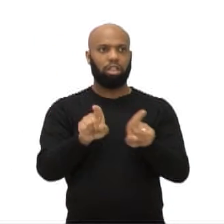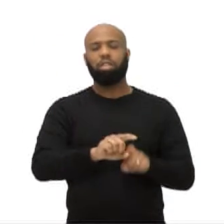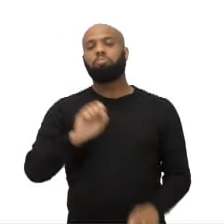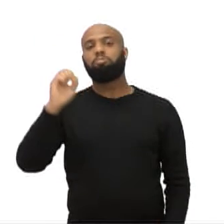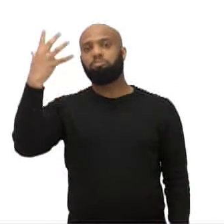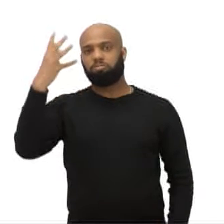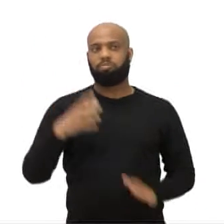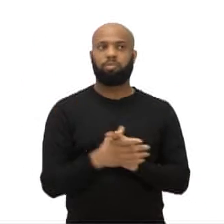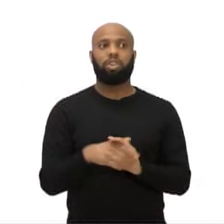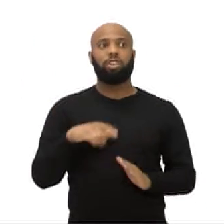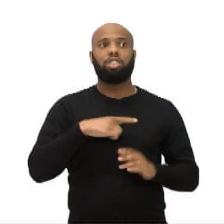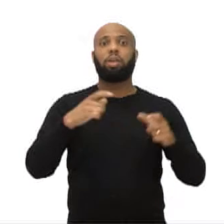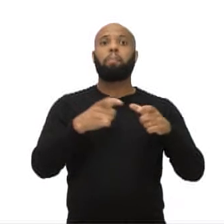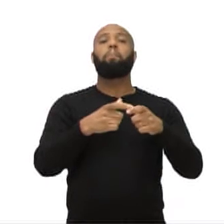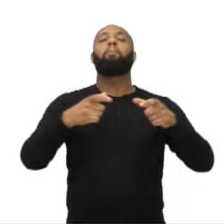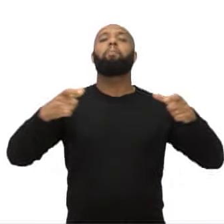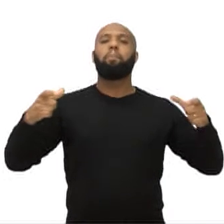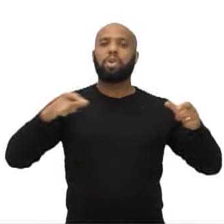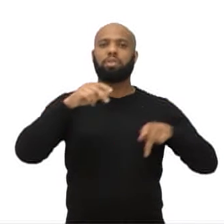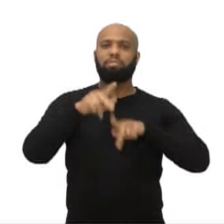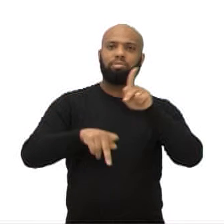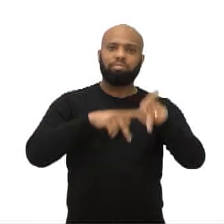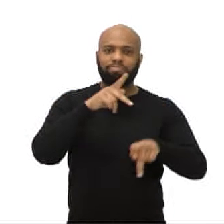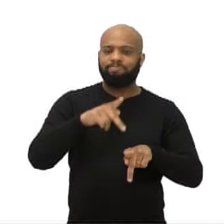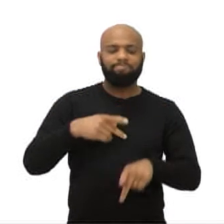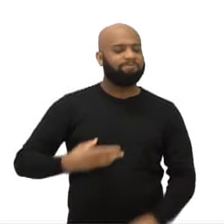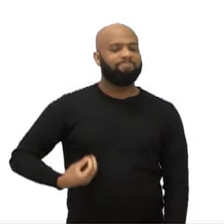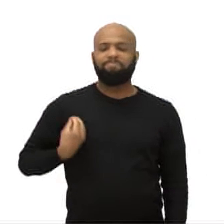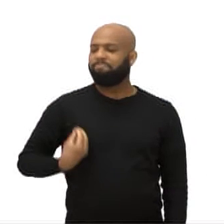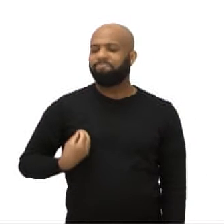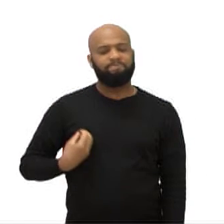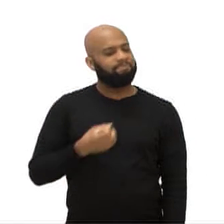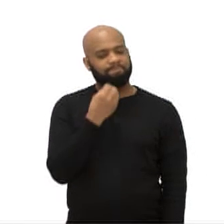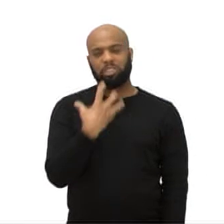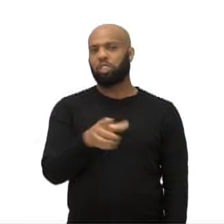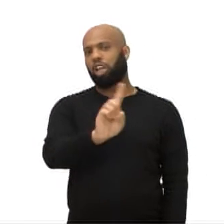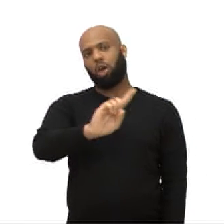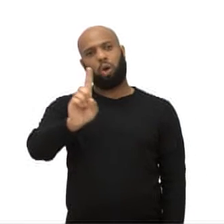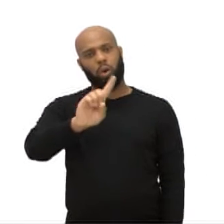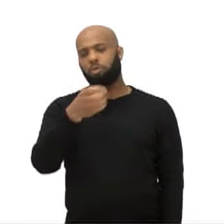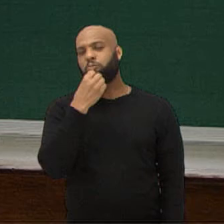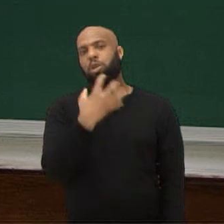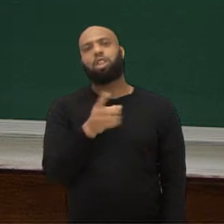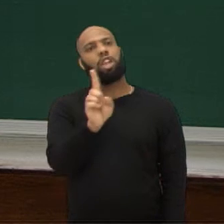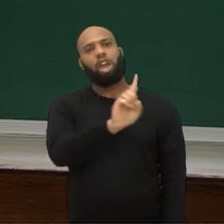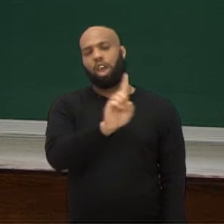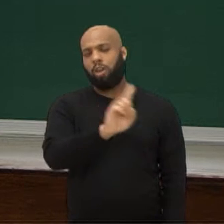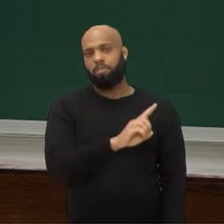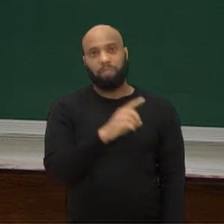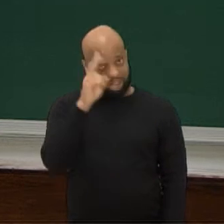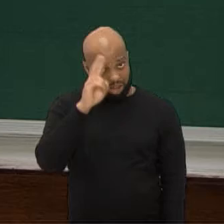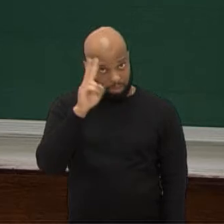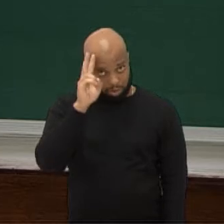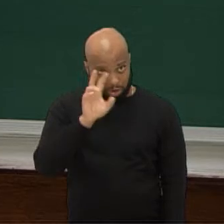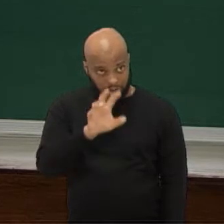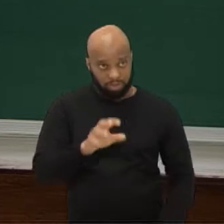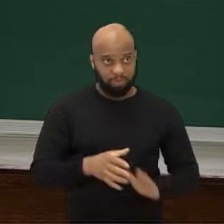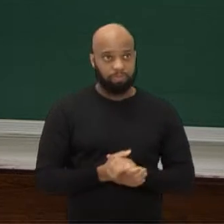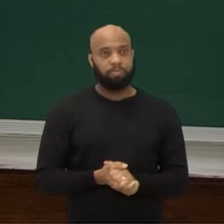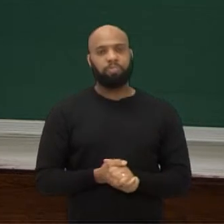vai acontecer? A maioria da população não vivia em boas condições, certo? Conseguiu lembrar um pouquinho?